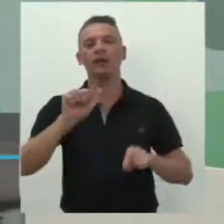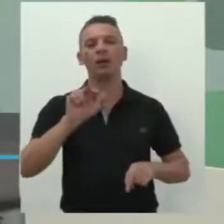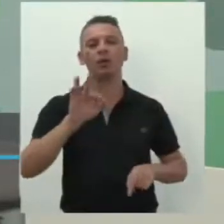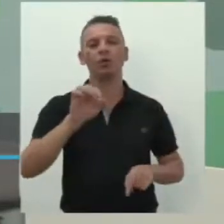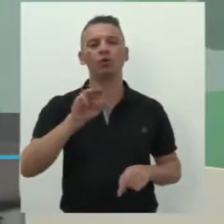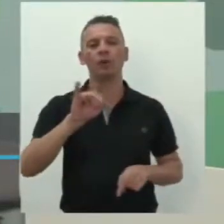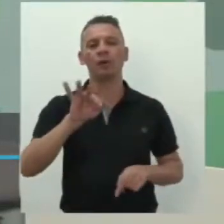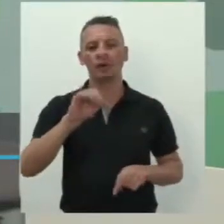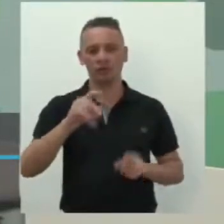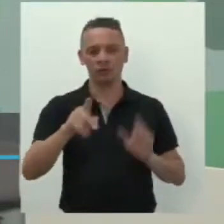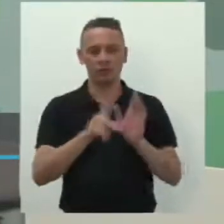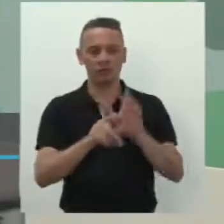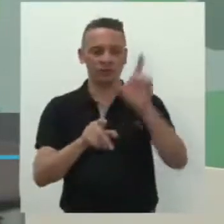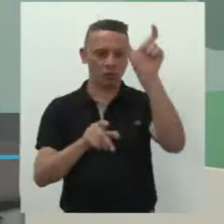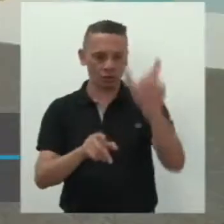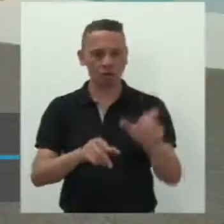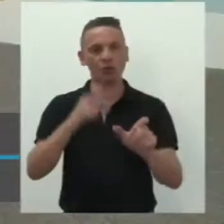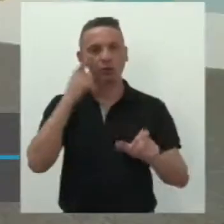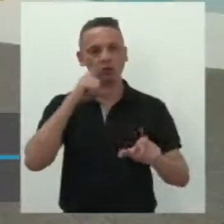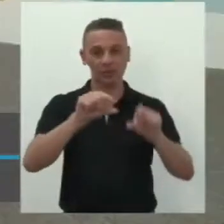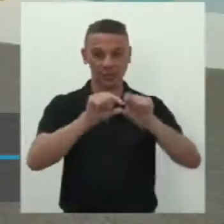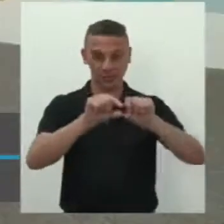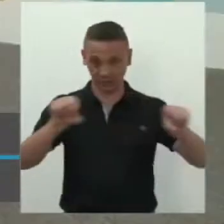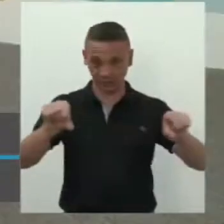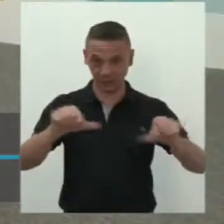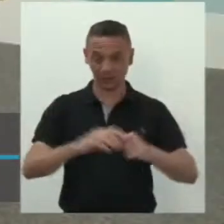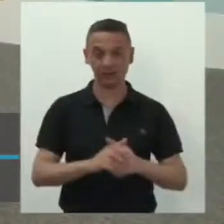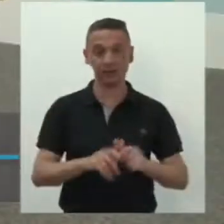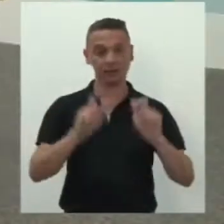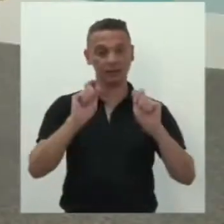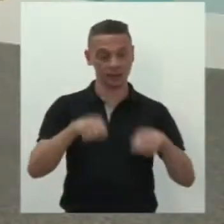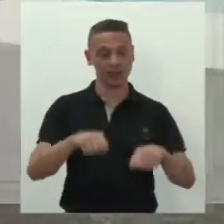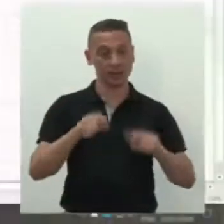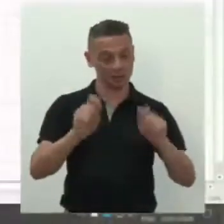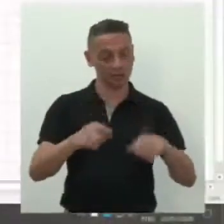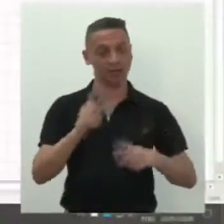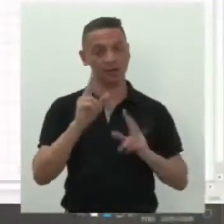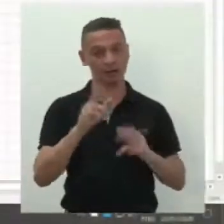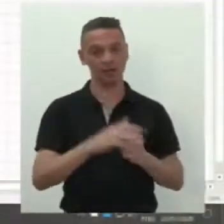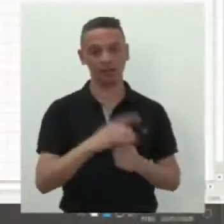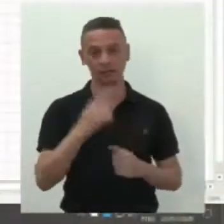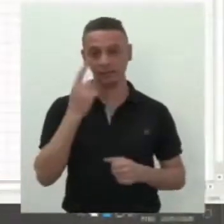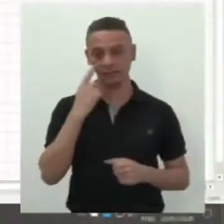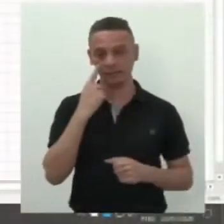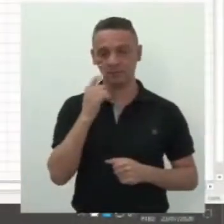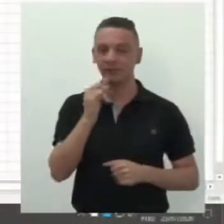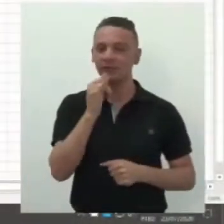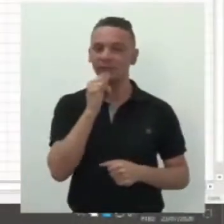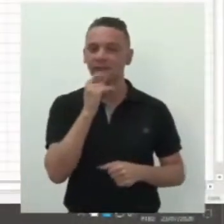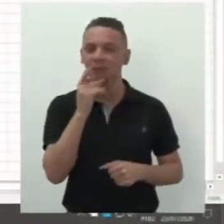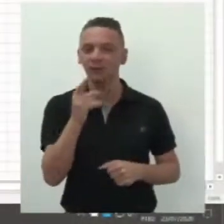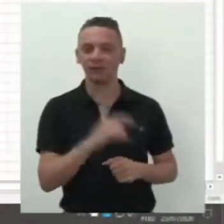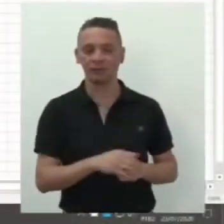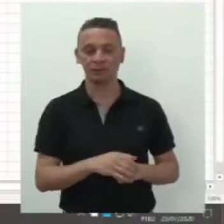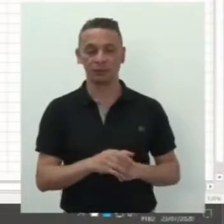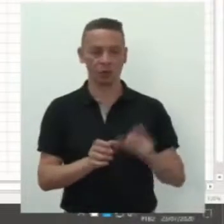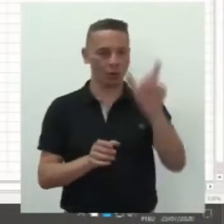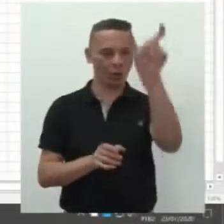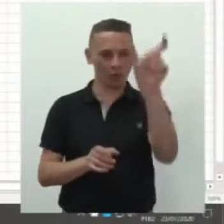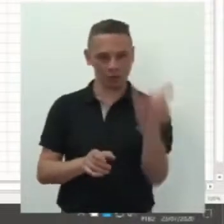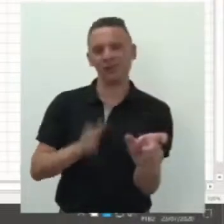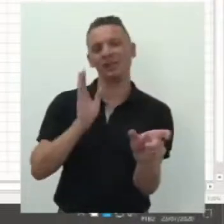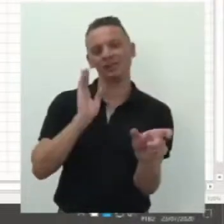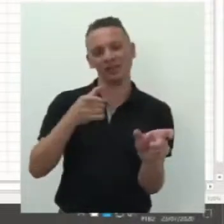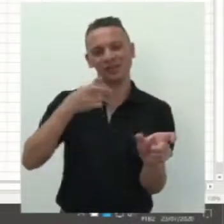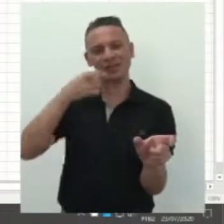consegue fazer como linha. Consegue. Então, como ele observa padrões, no caso, quando eu fiz com a coluna, ele